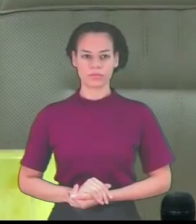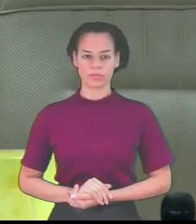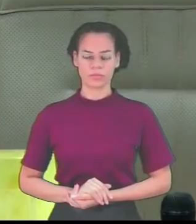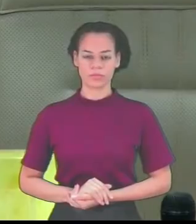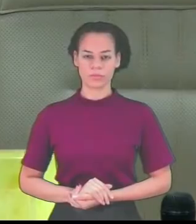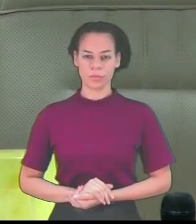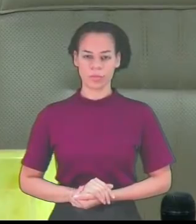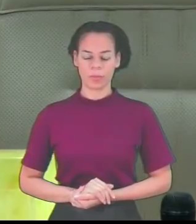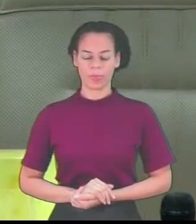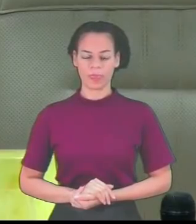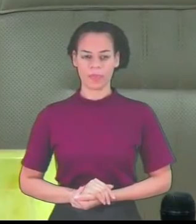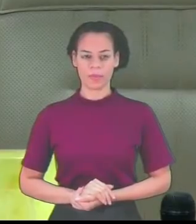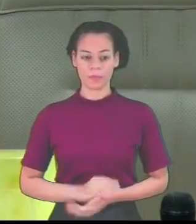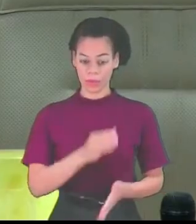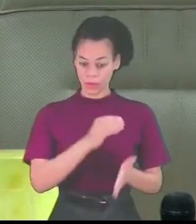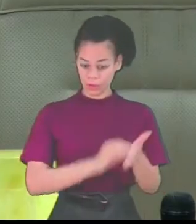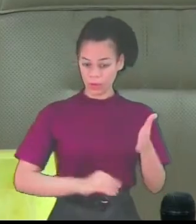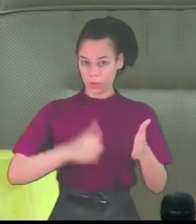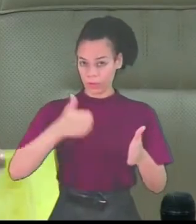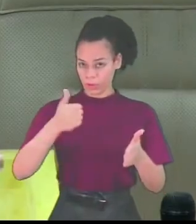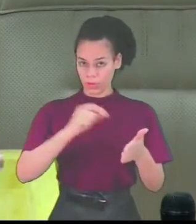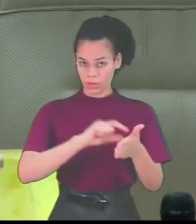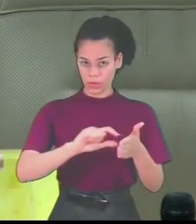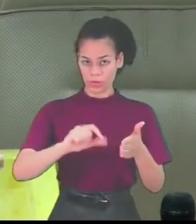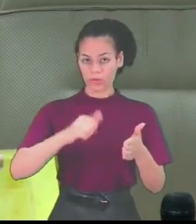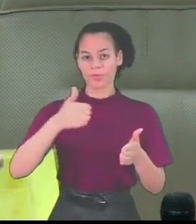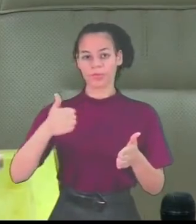o capítulo primeiro versículo primeiro